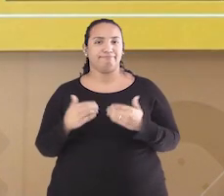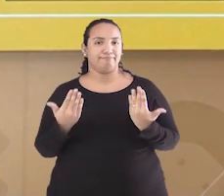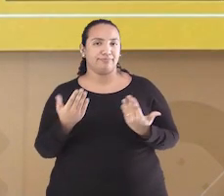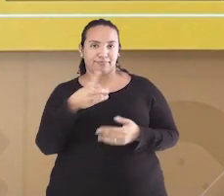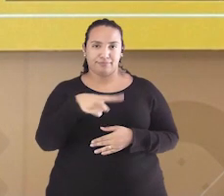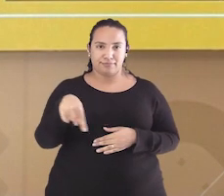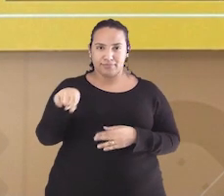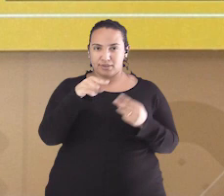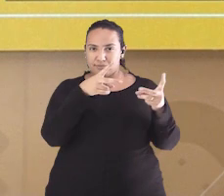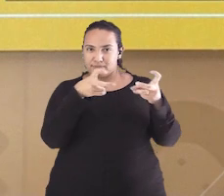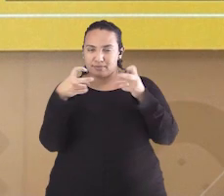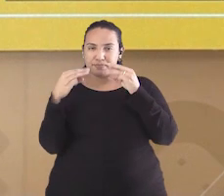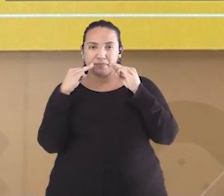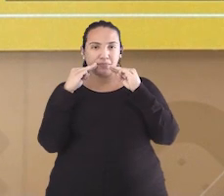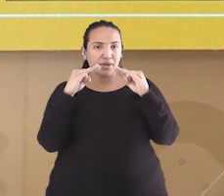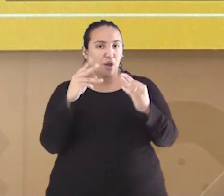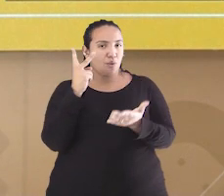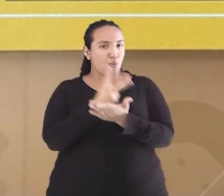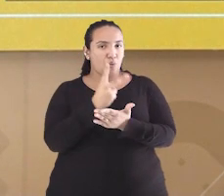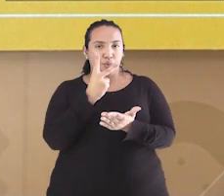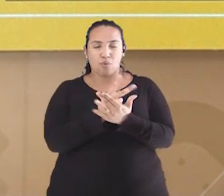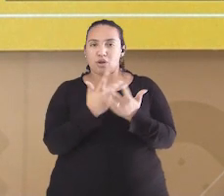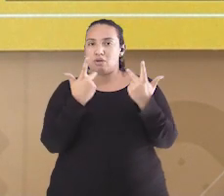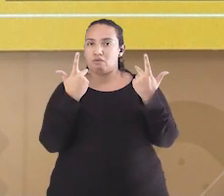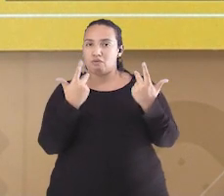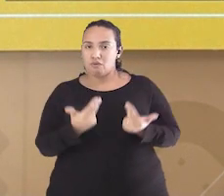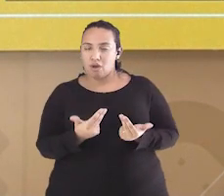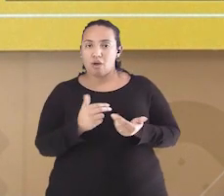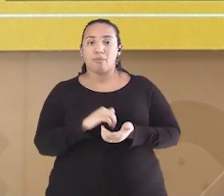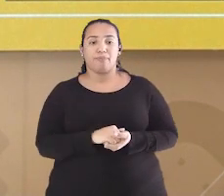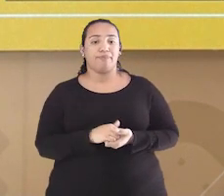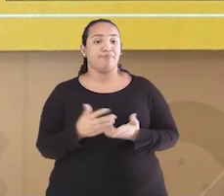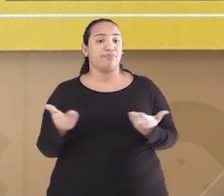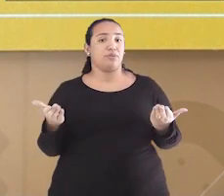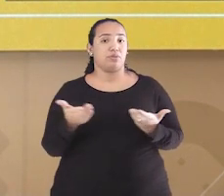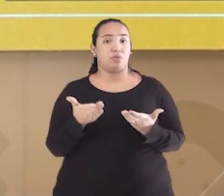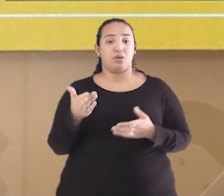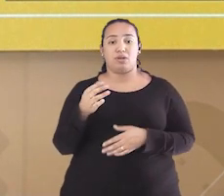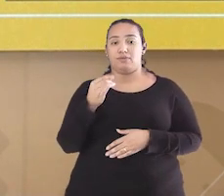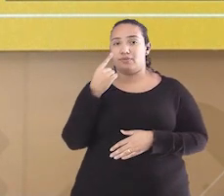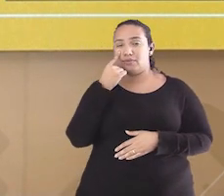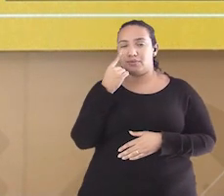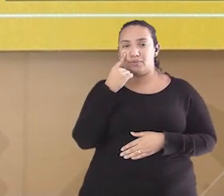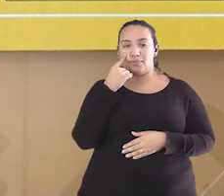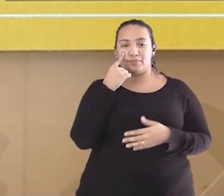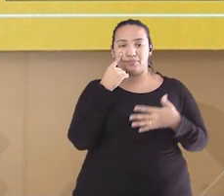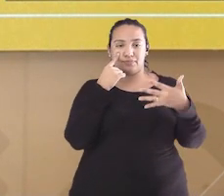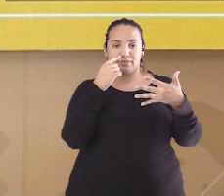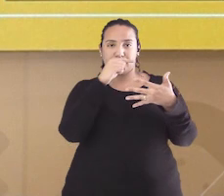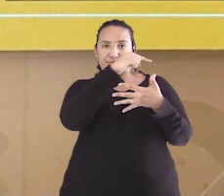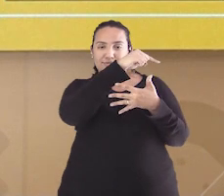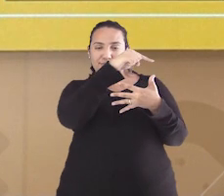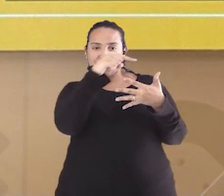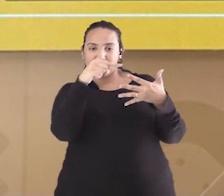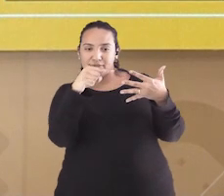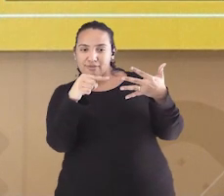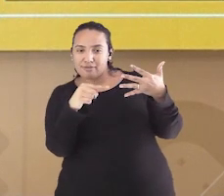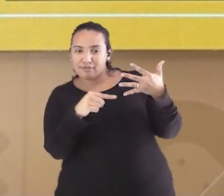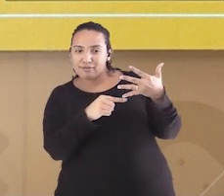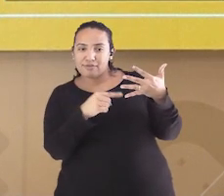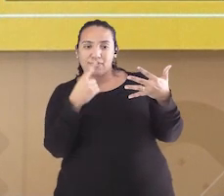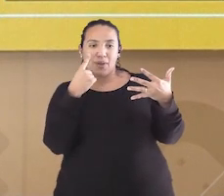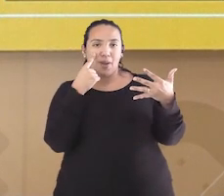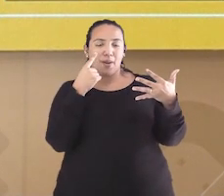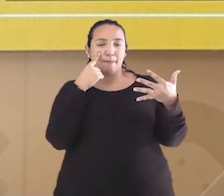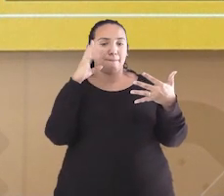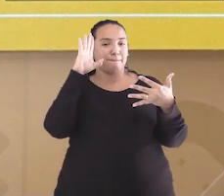Observaram que, apesar da mensagem permanecer a mesma, os emissores, receptores, código,